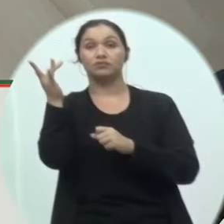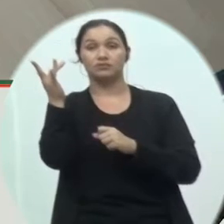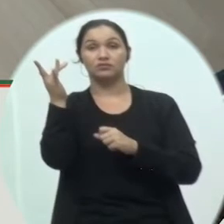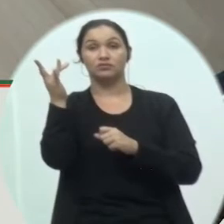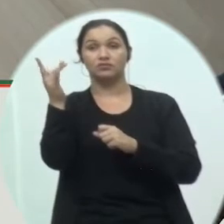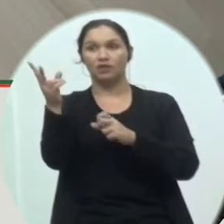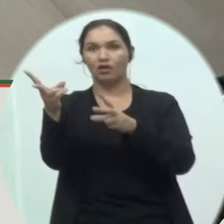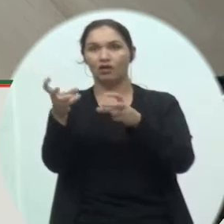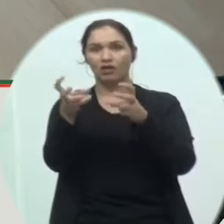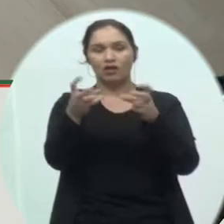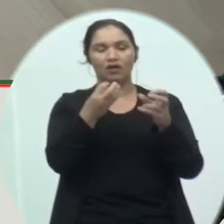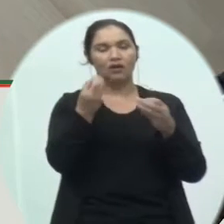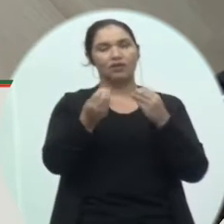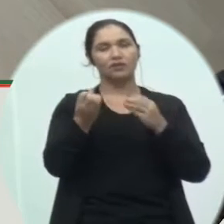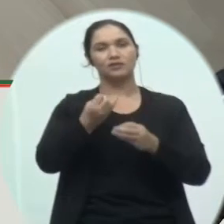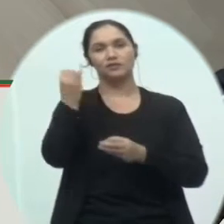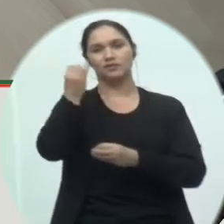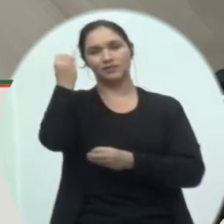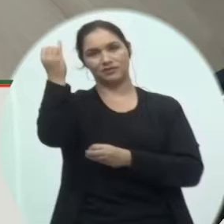desses